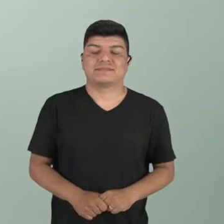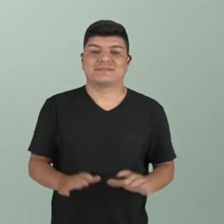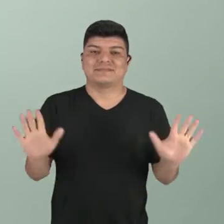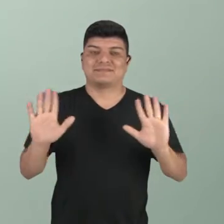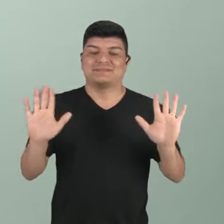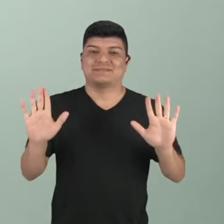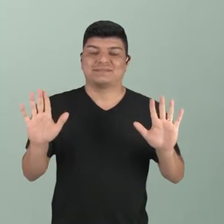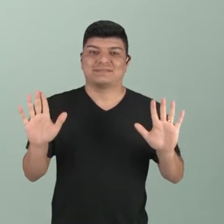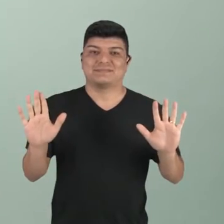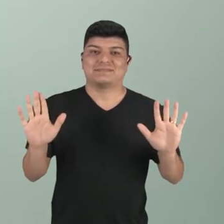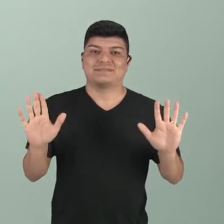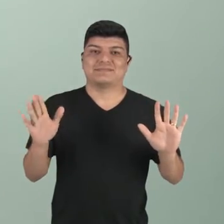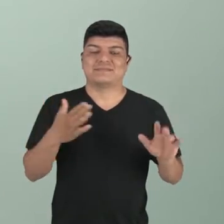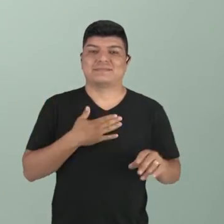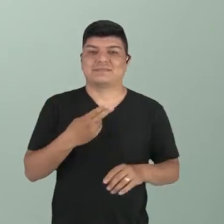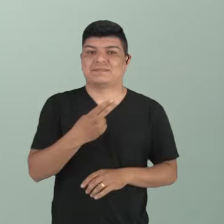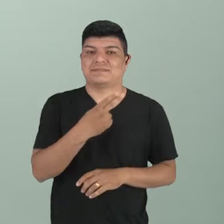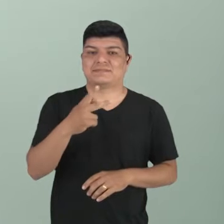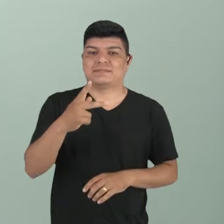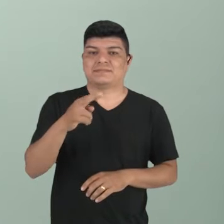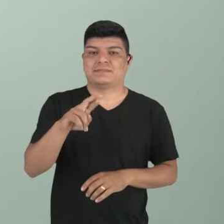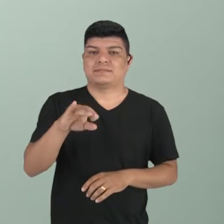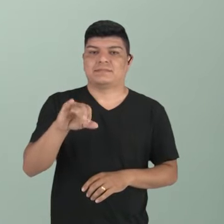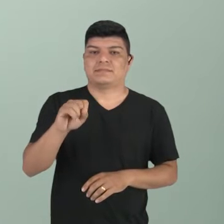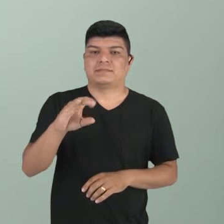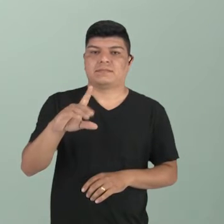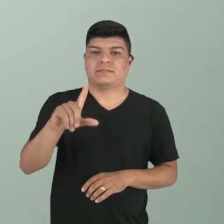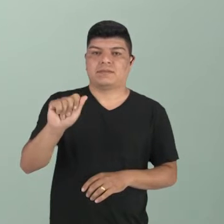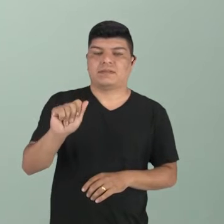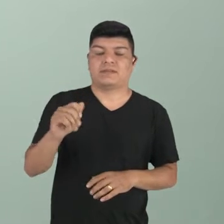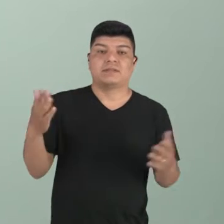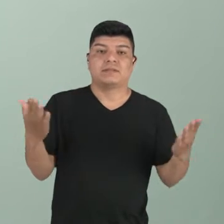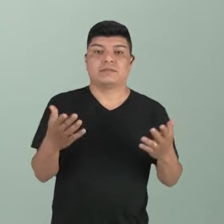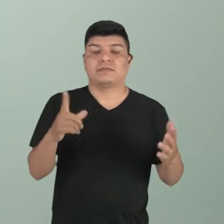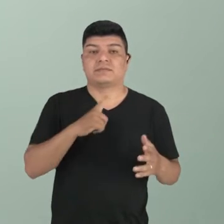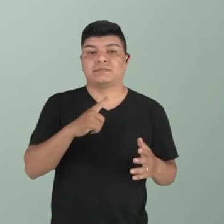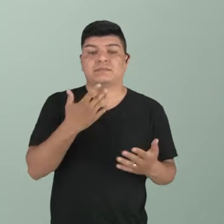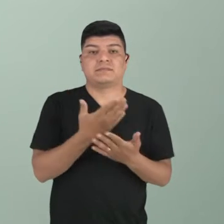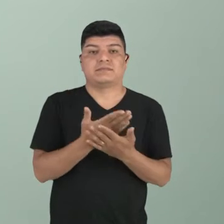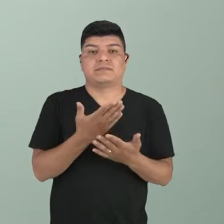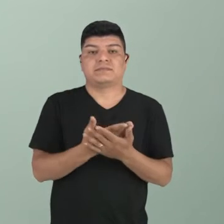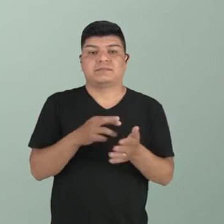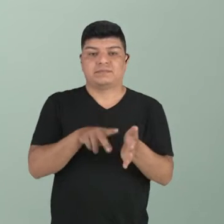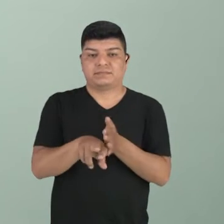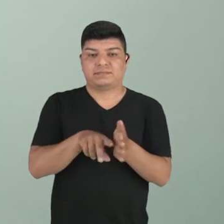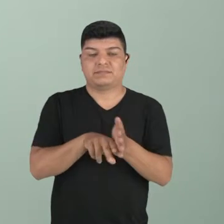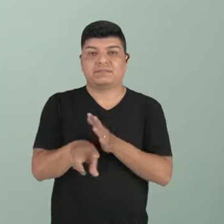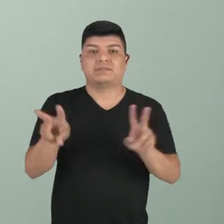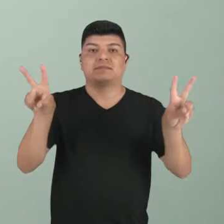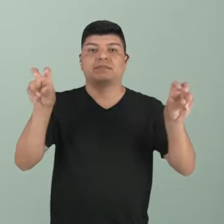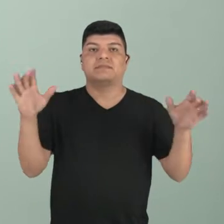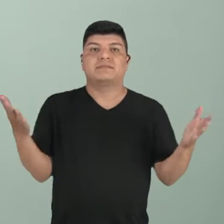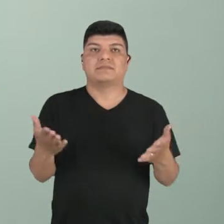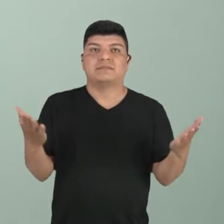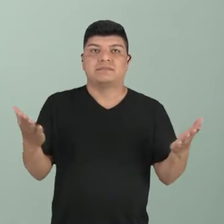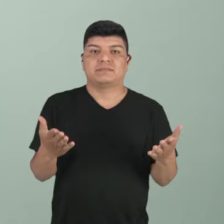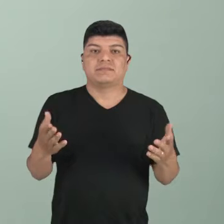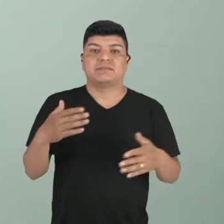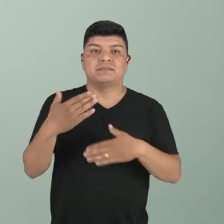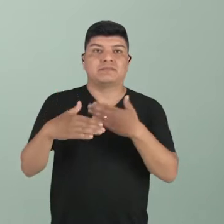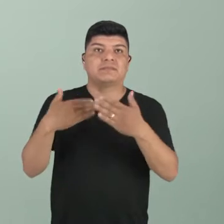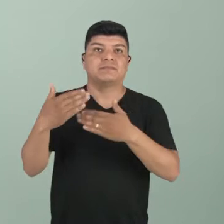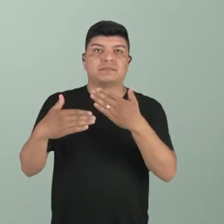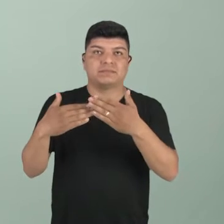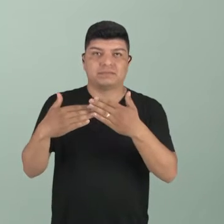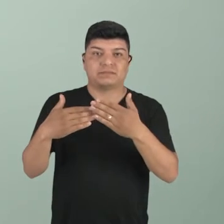o Olá eu sou professora Priscila e hoje nós estaremos mais mala de biologia o nosso tema de hoje será os